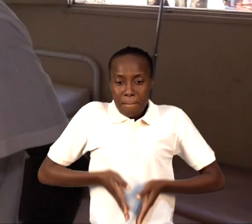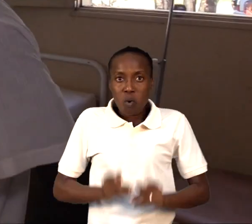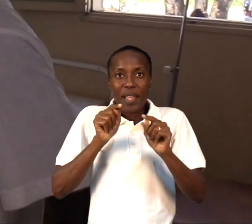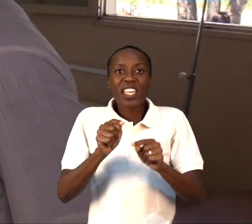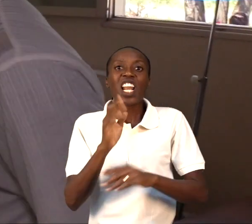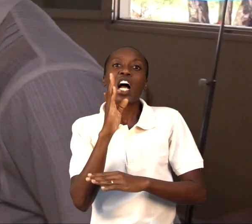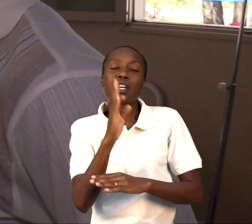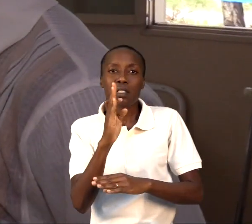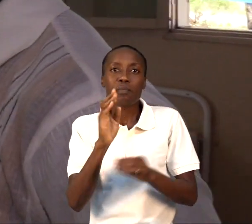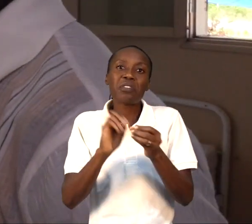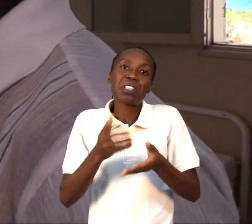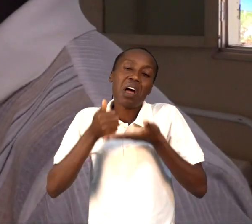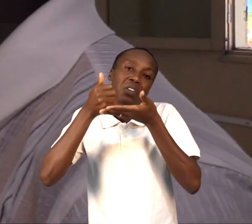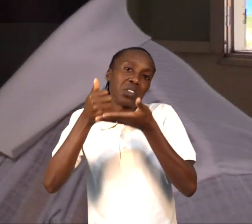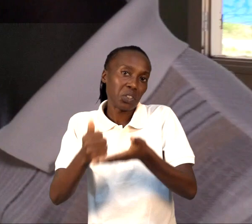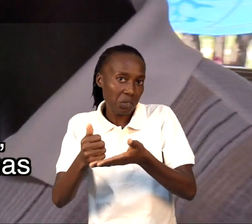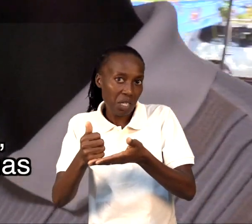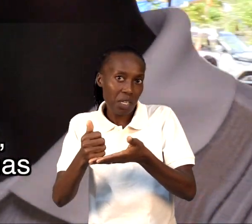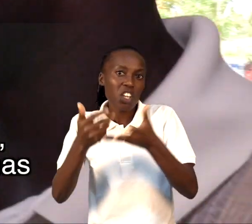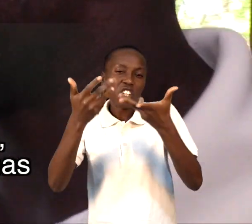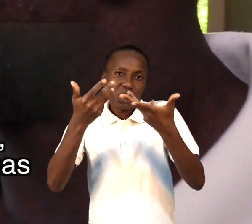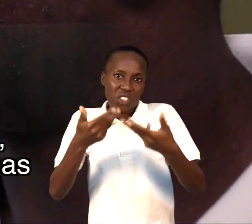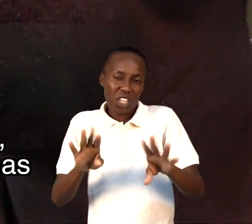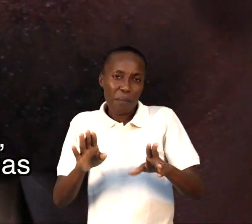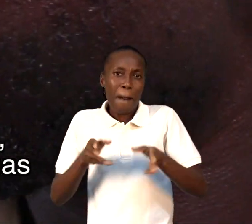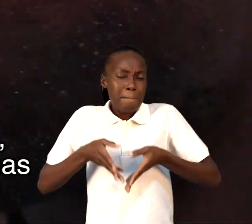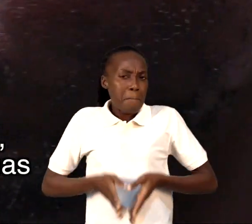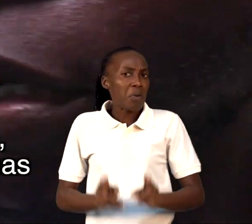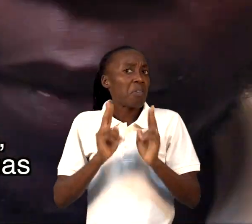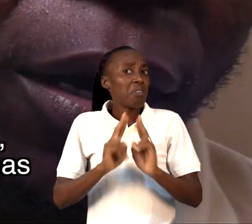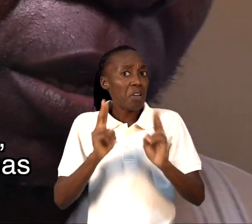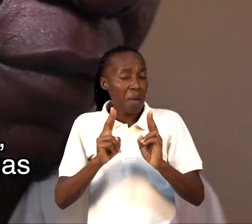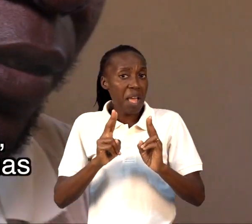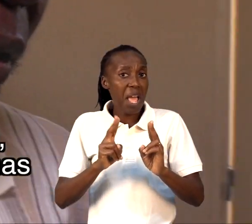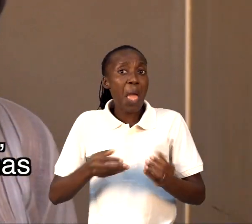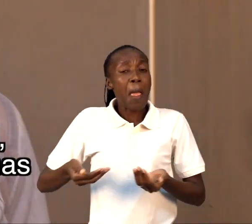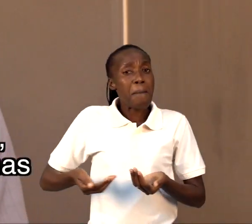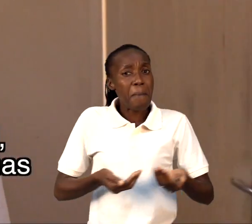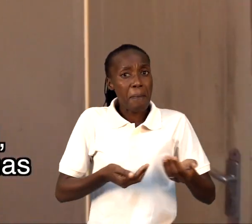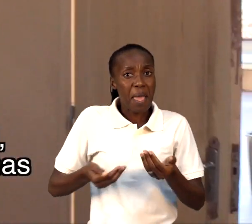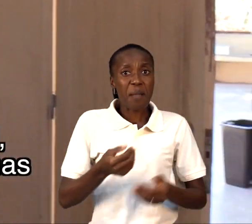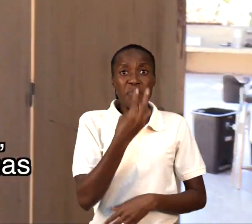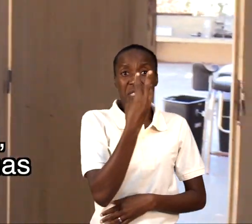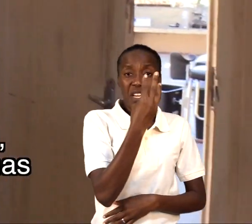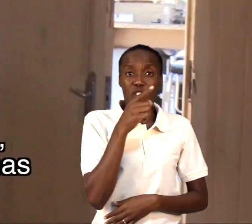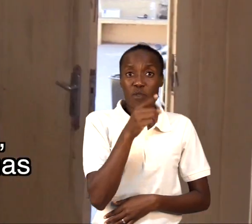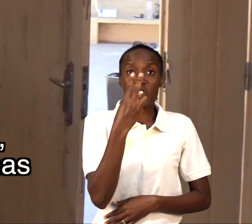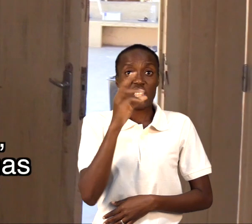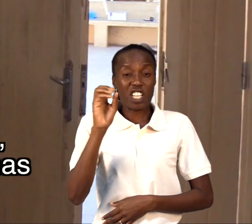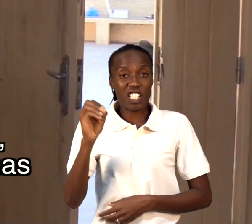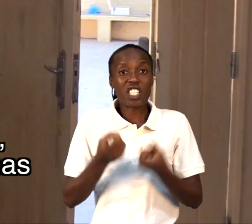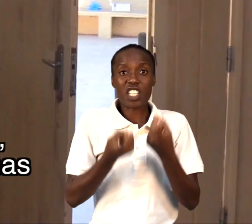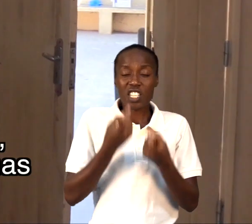dia 15, que deu parto ali na casa de banho também. E conseguimos dar um parto normal, né? Criança